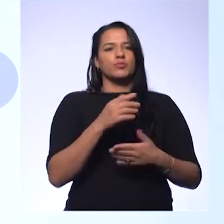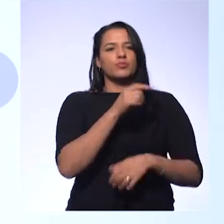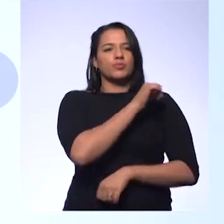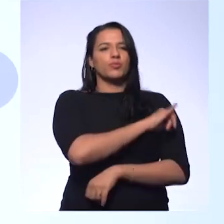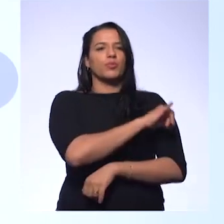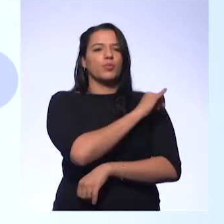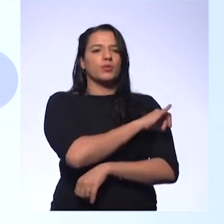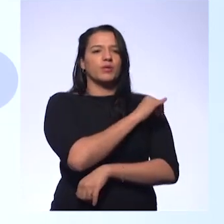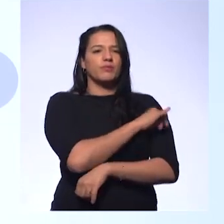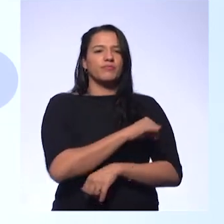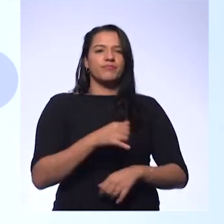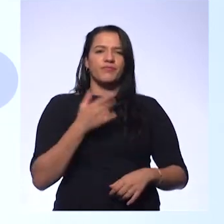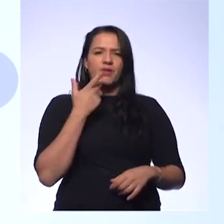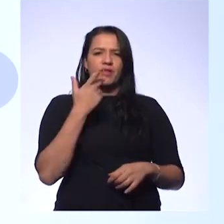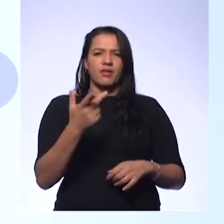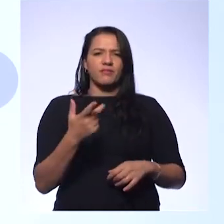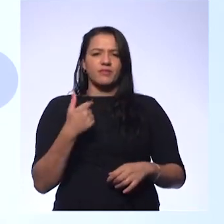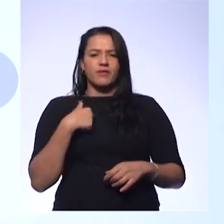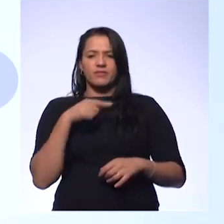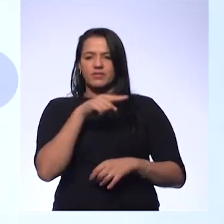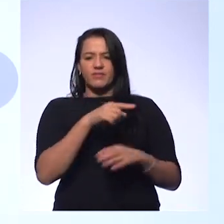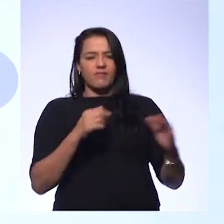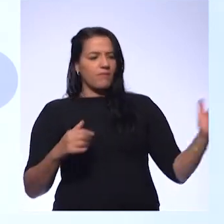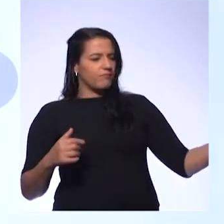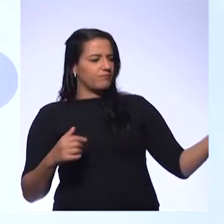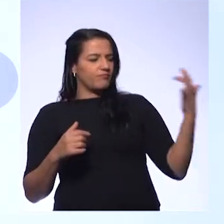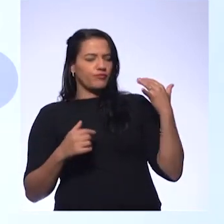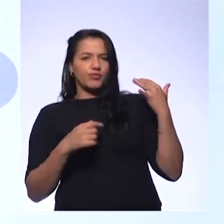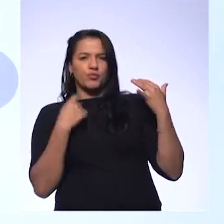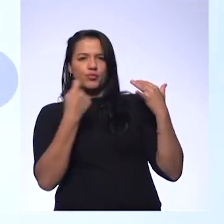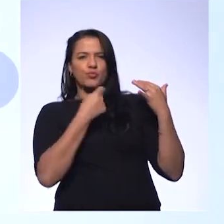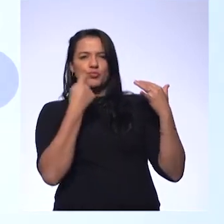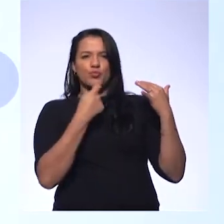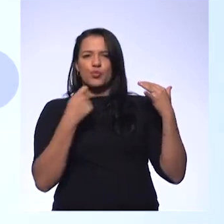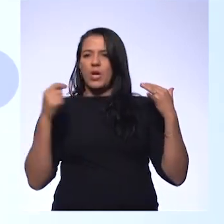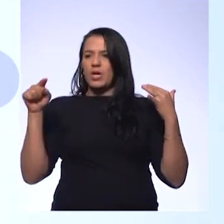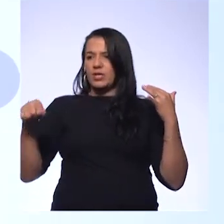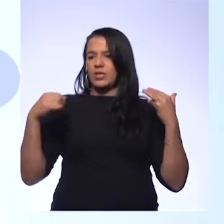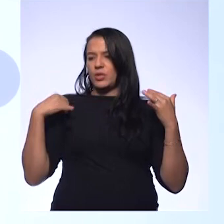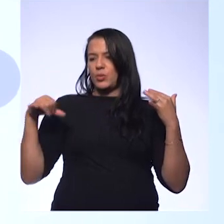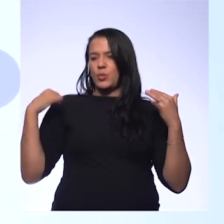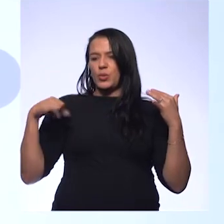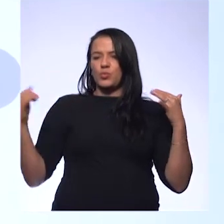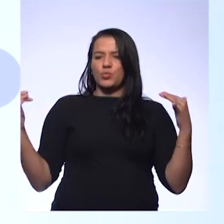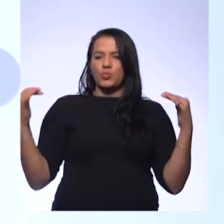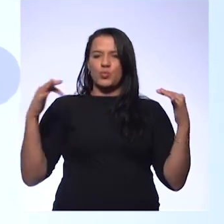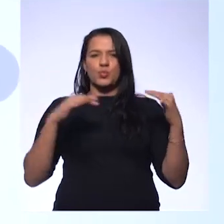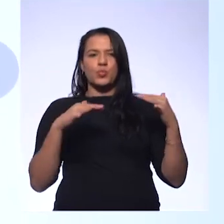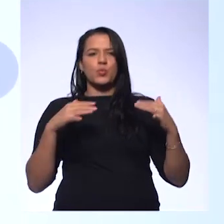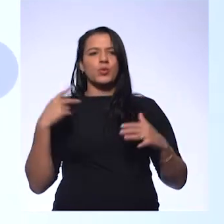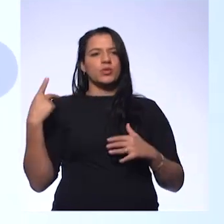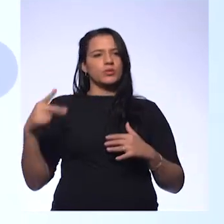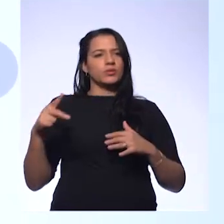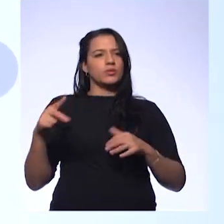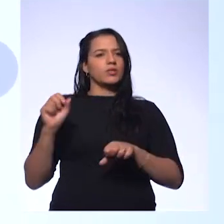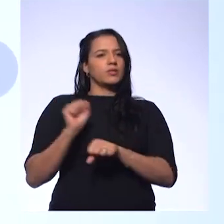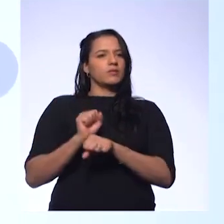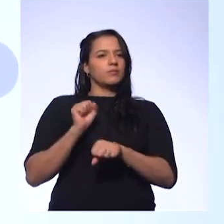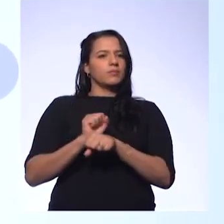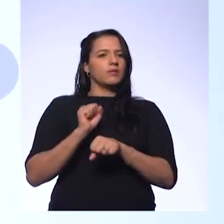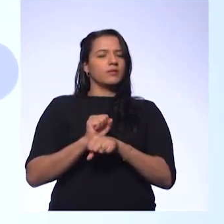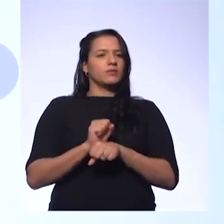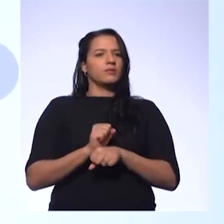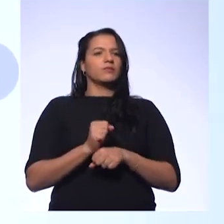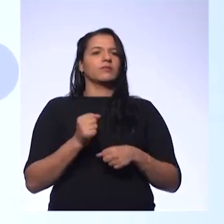Getúlio Vargas, enquanto você está vindo lá do Rio Grande do Sul, a gente aqui no Rio de Janeiro já garante que a cadeira da presidência vai estar esperando você aqui,